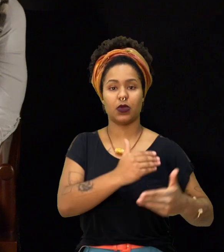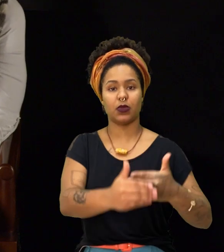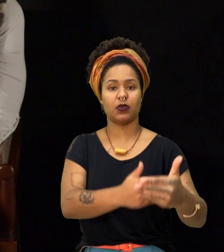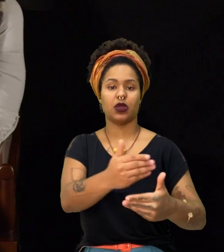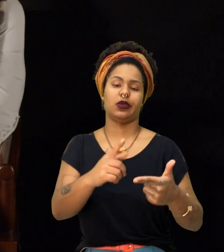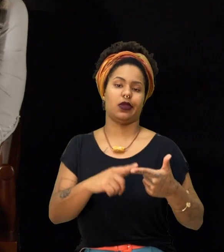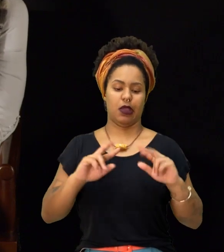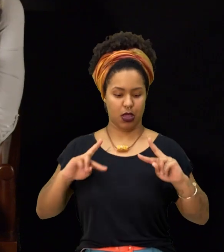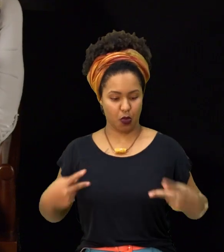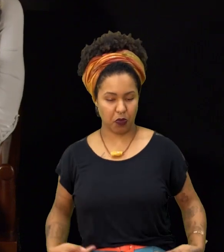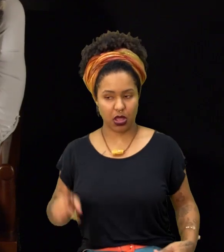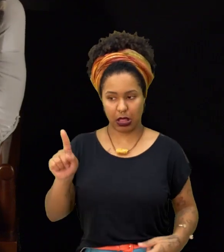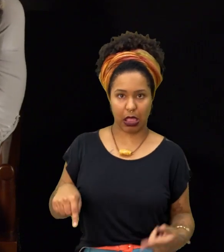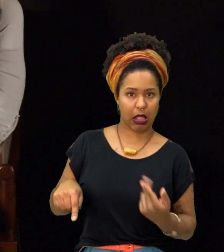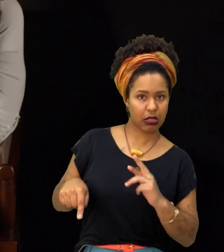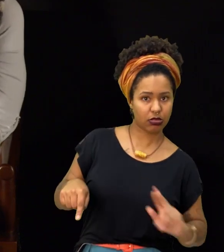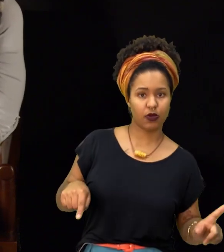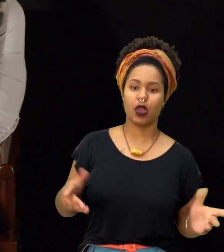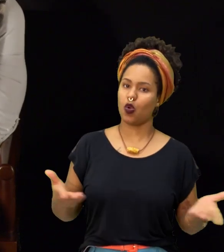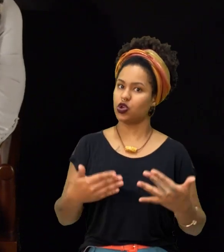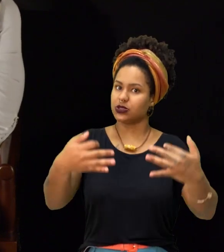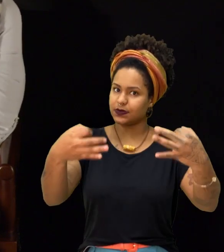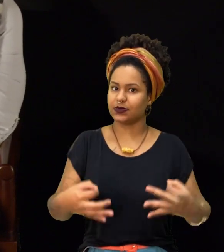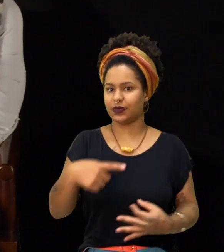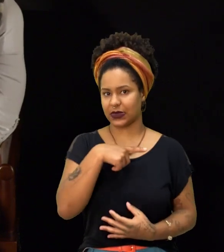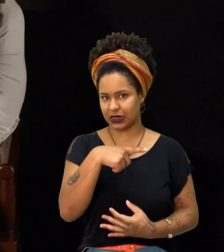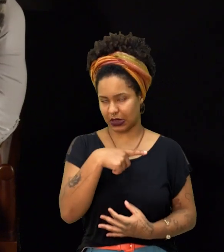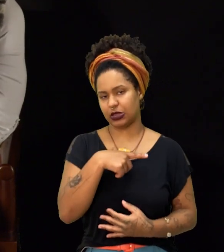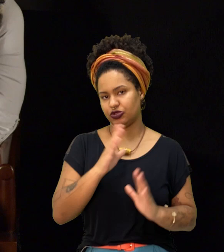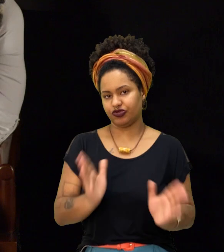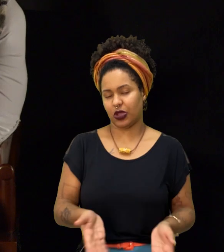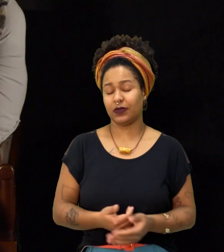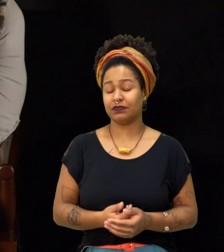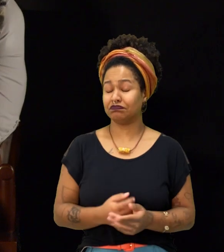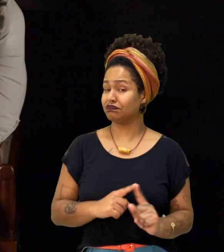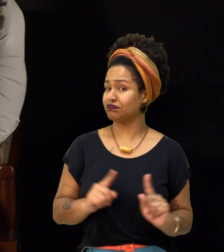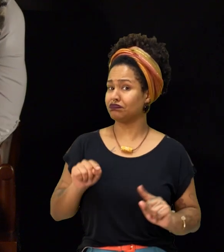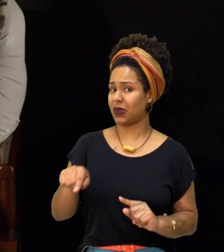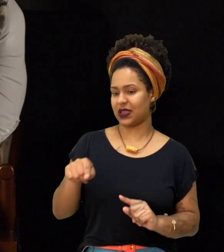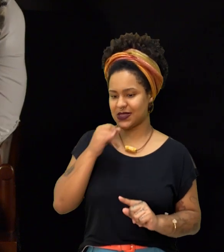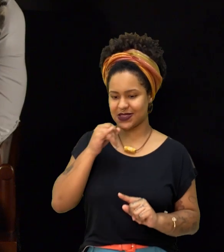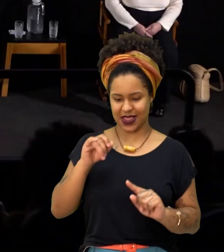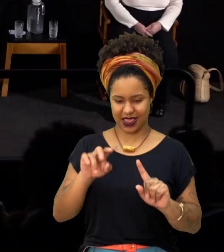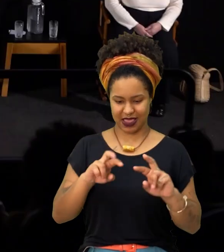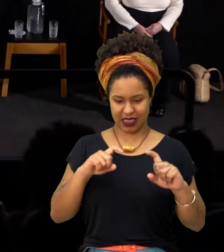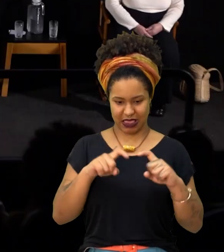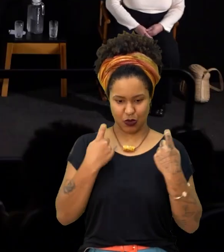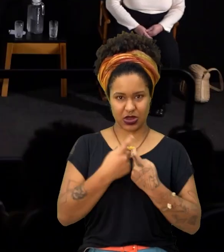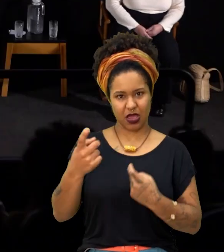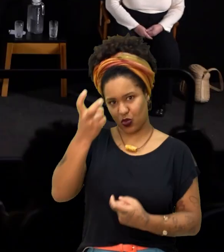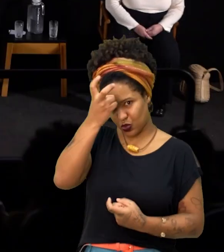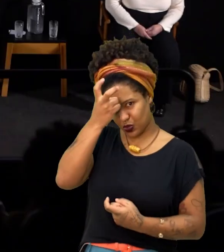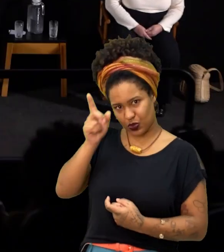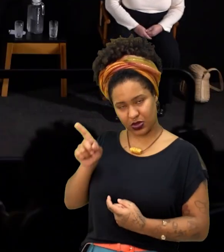humanas ou não, etc. Hoje já temos toda certeza disso, né? E, no entanto, essa última reunião, a do Egito, o